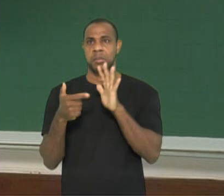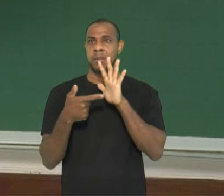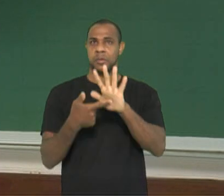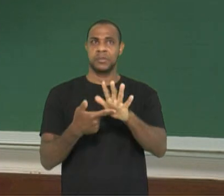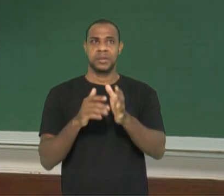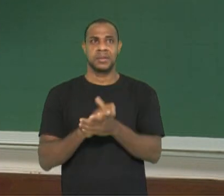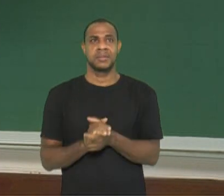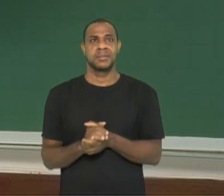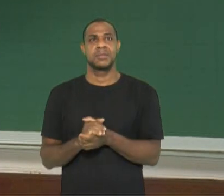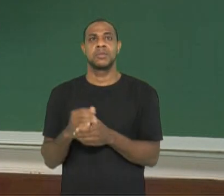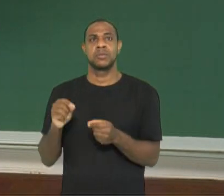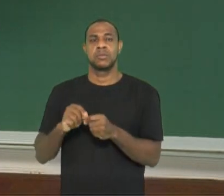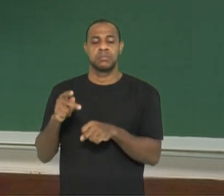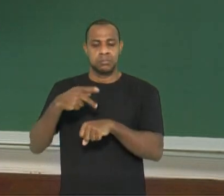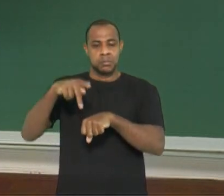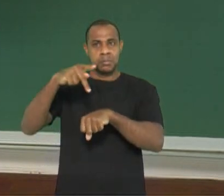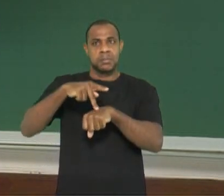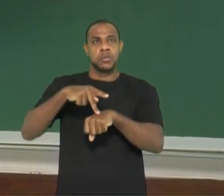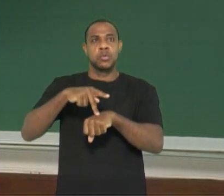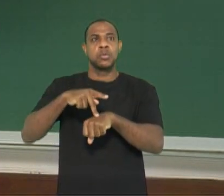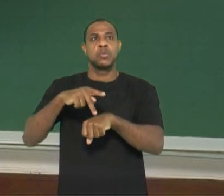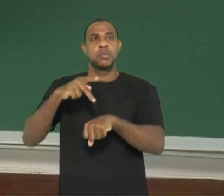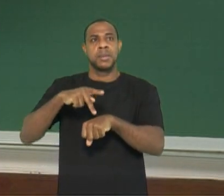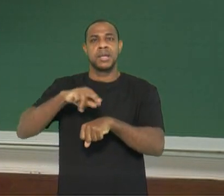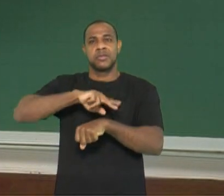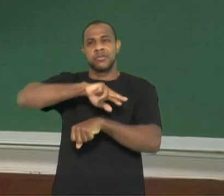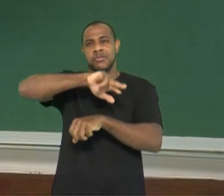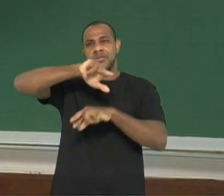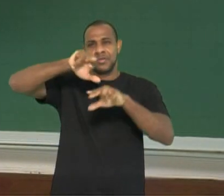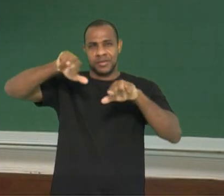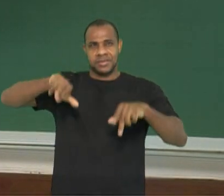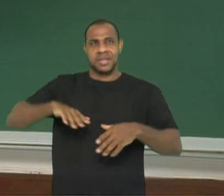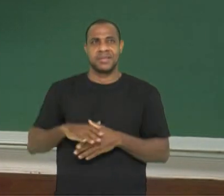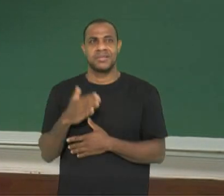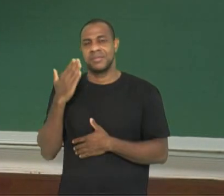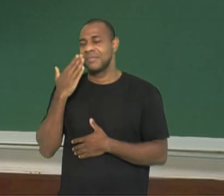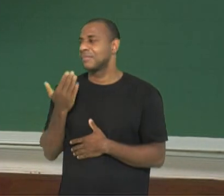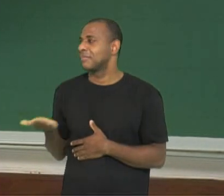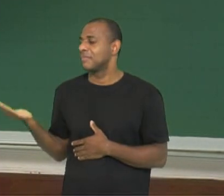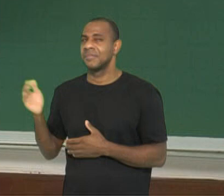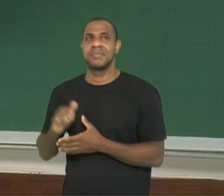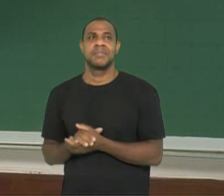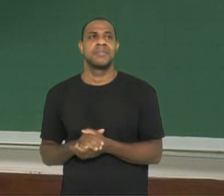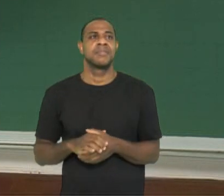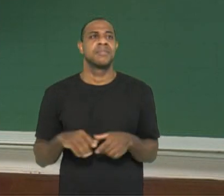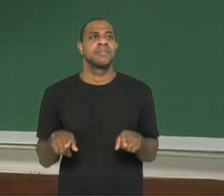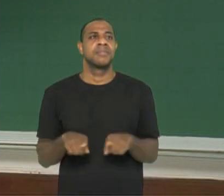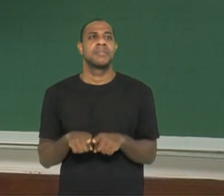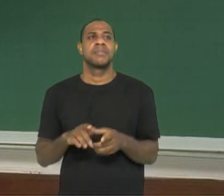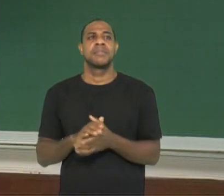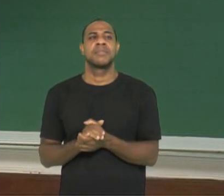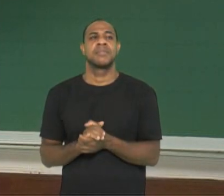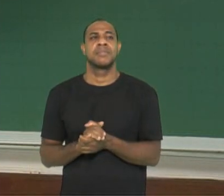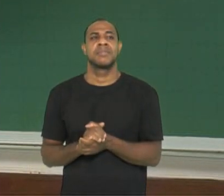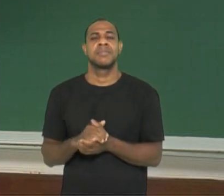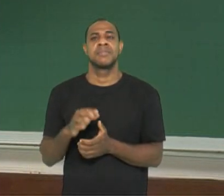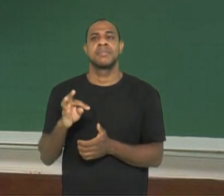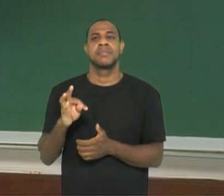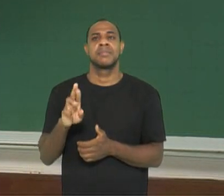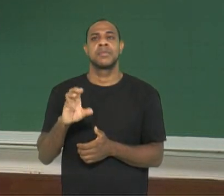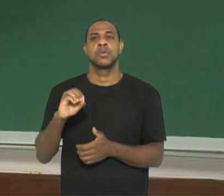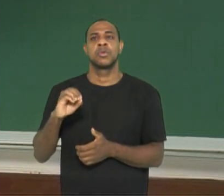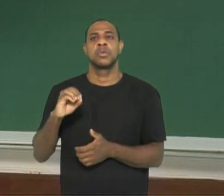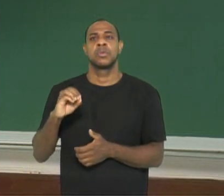num país tropical. E isso foi o termo utilizado na questão da Tropicália. Movimento antropofágico, só lembrando vocês,